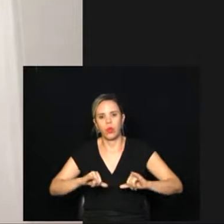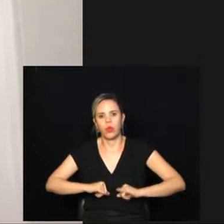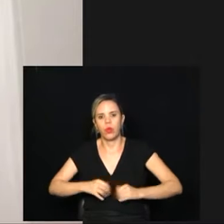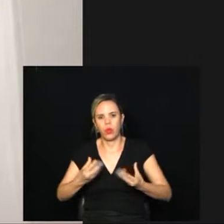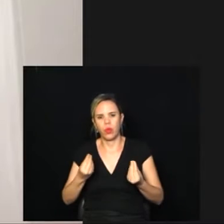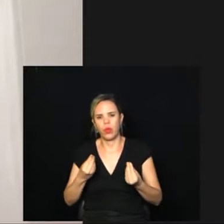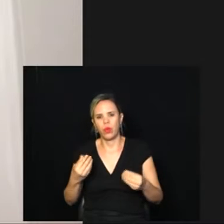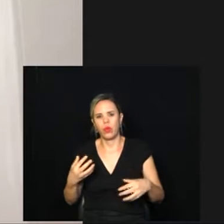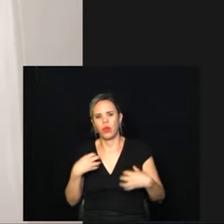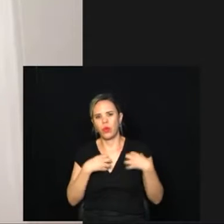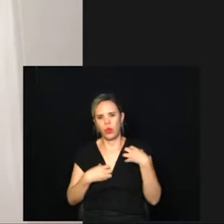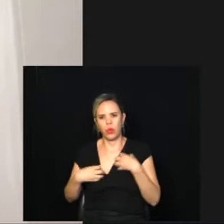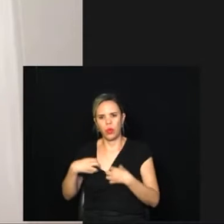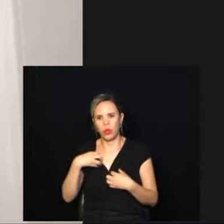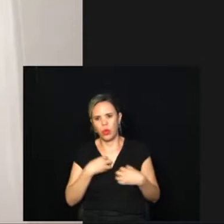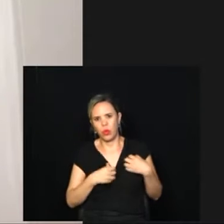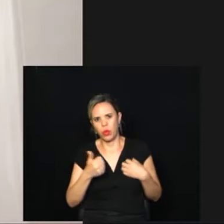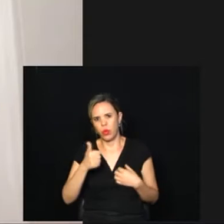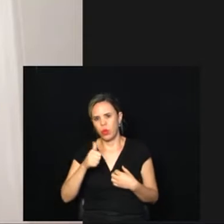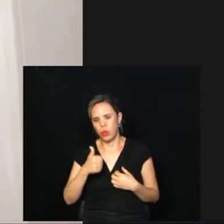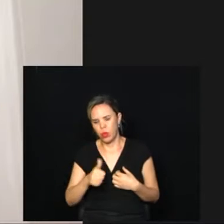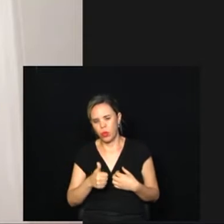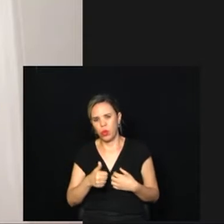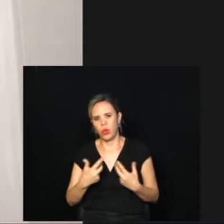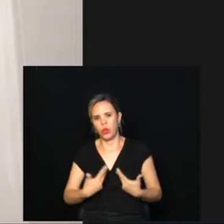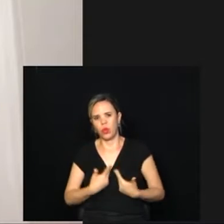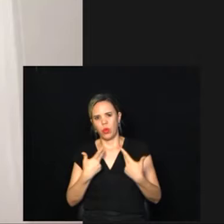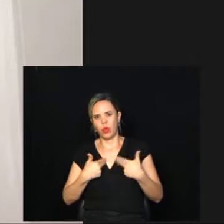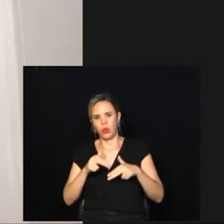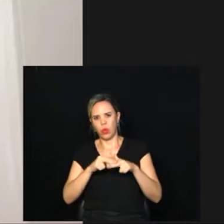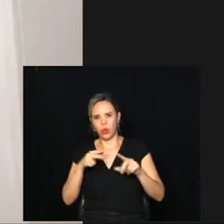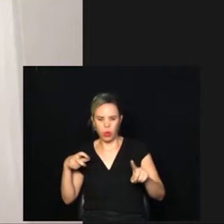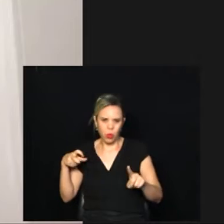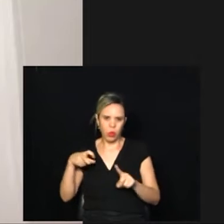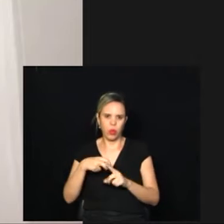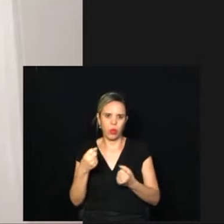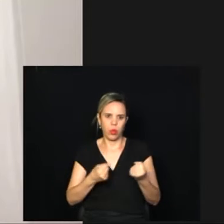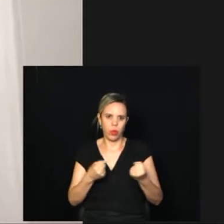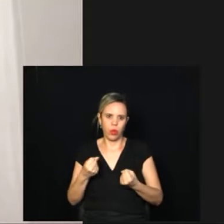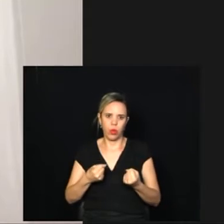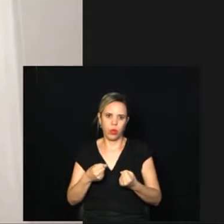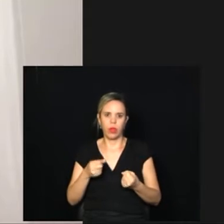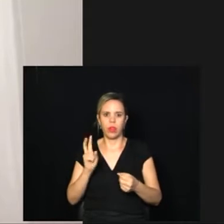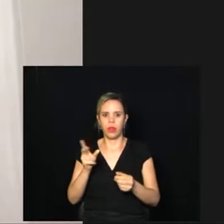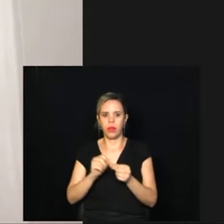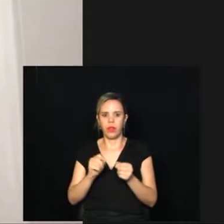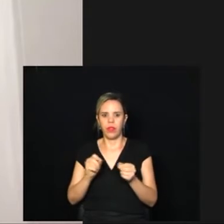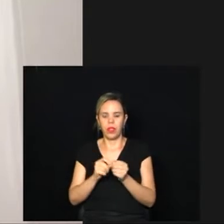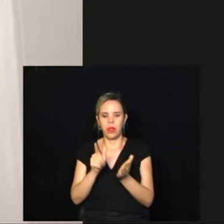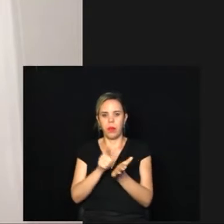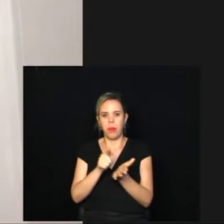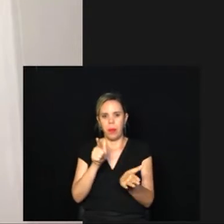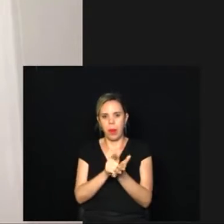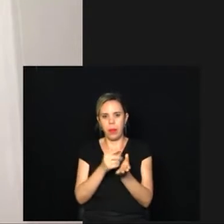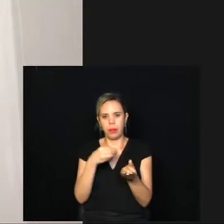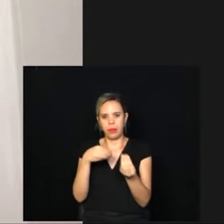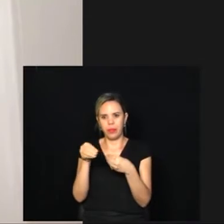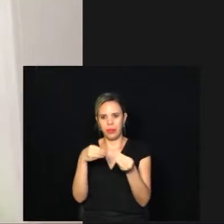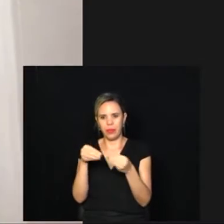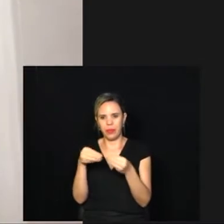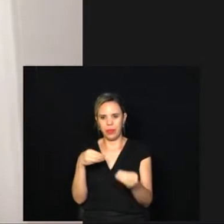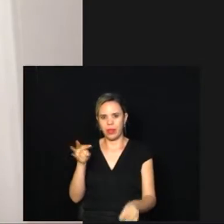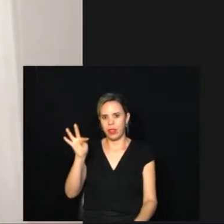com dores. Ela tinha passado por 11 cirurgias devido a um acidente de carro. E eu sempre fiz o tsuru, né? Você falou, vamos conhecer o tsuru?